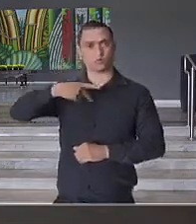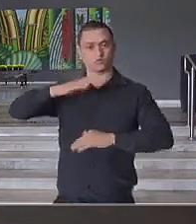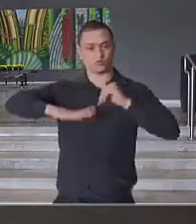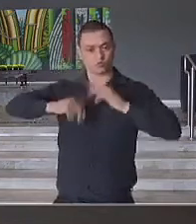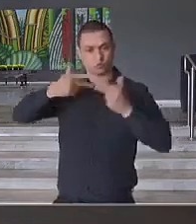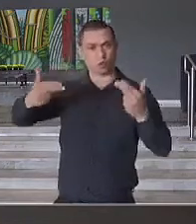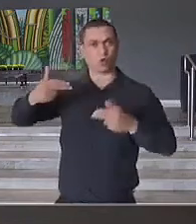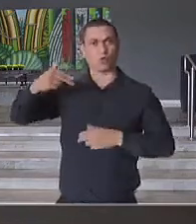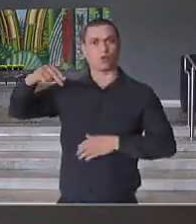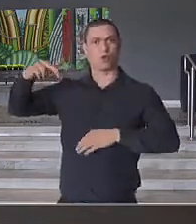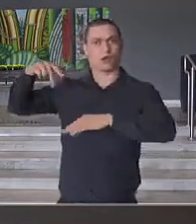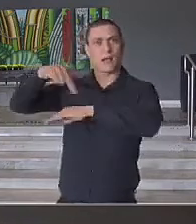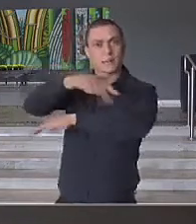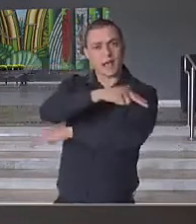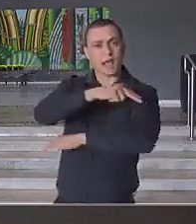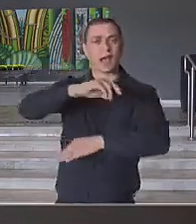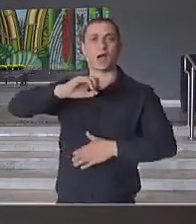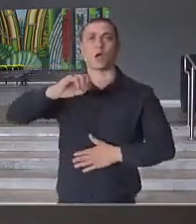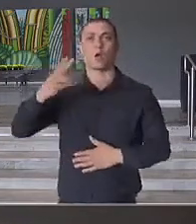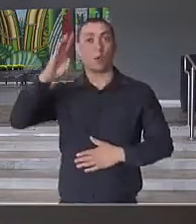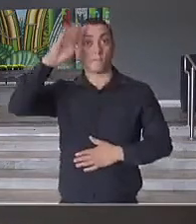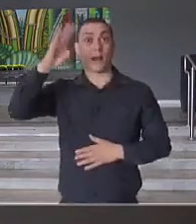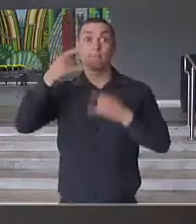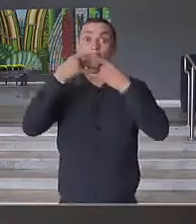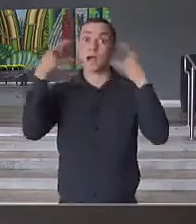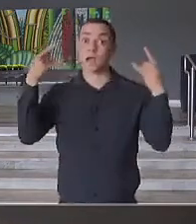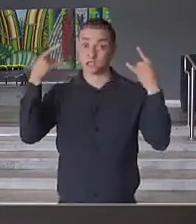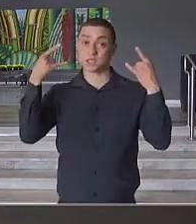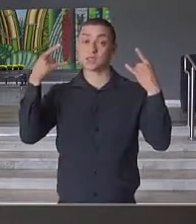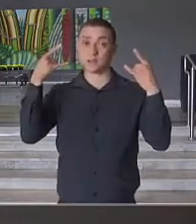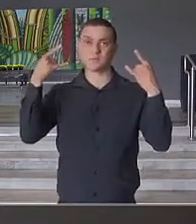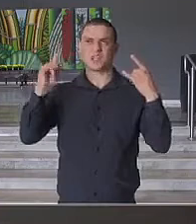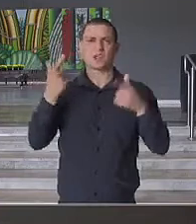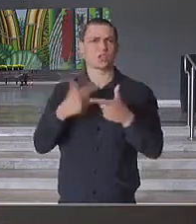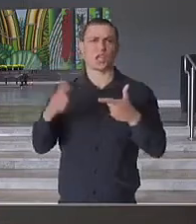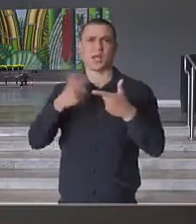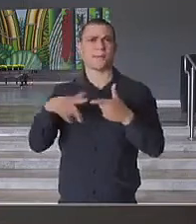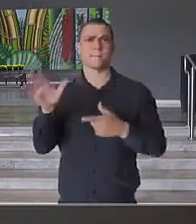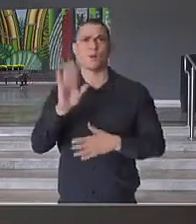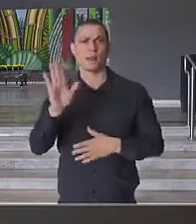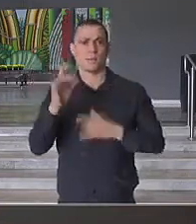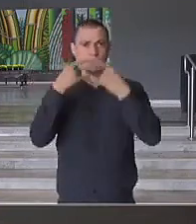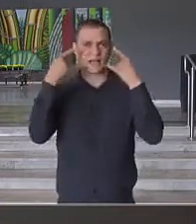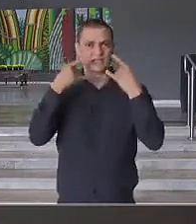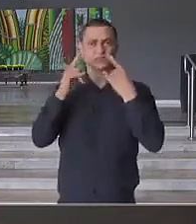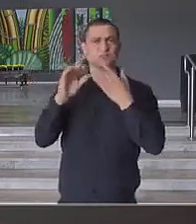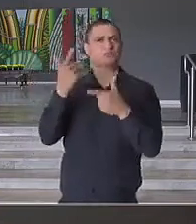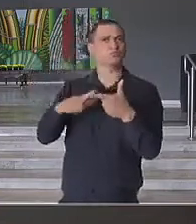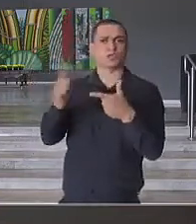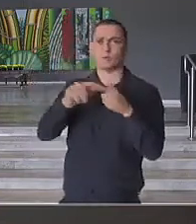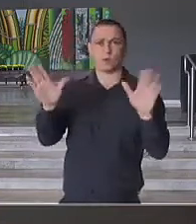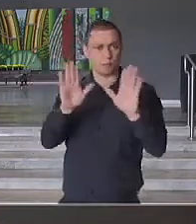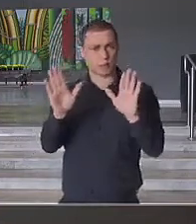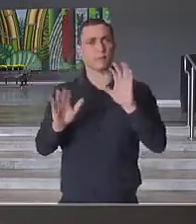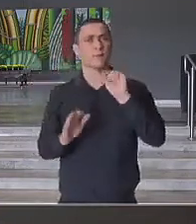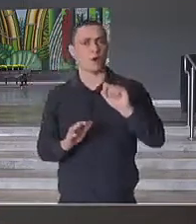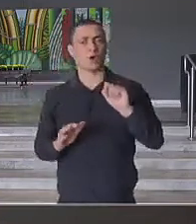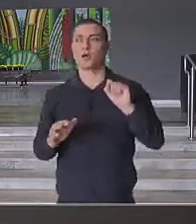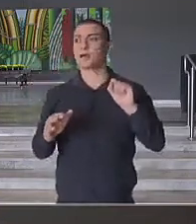sua caminhada, de preferência com máscara. Não tem problema não de caminhar com máscara. Faça